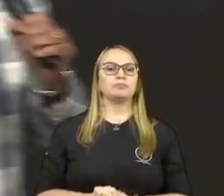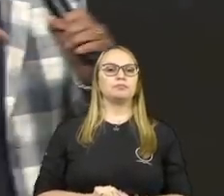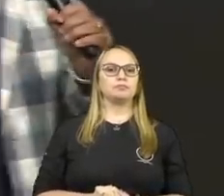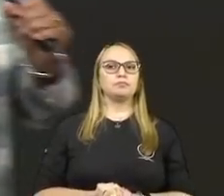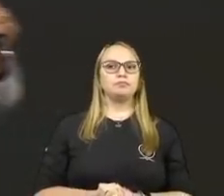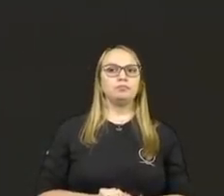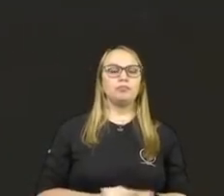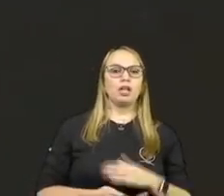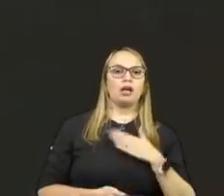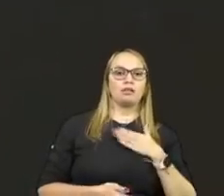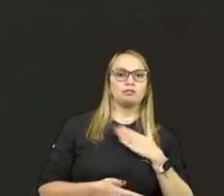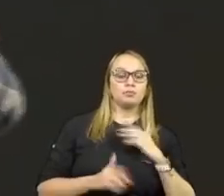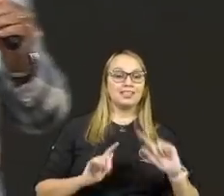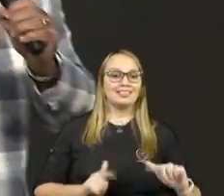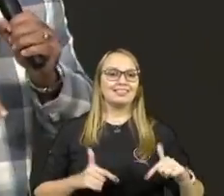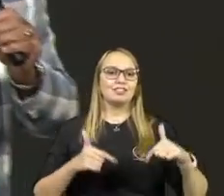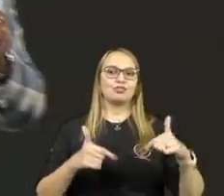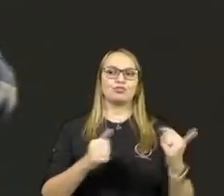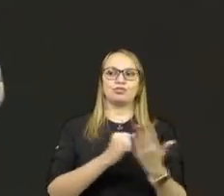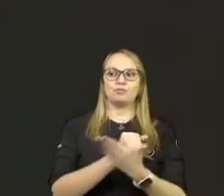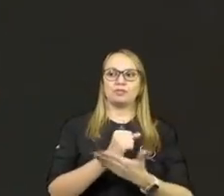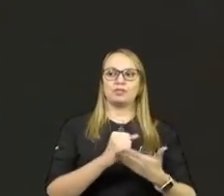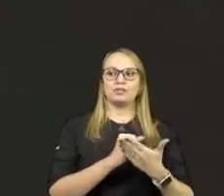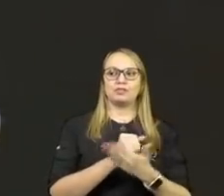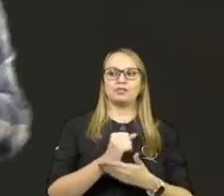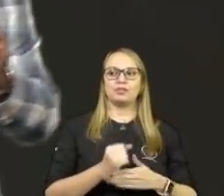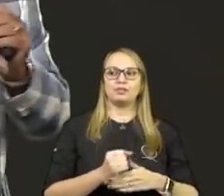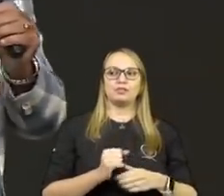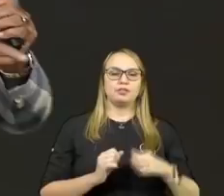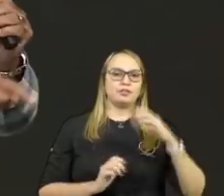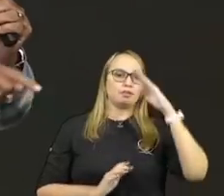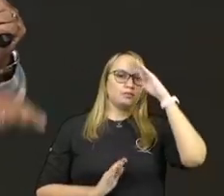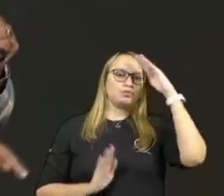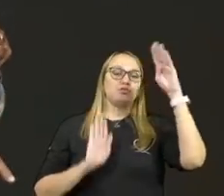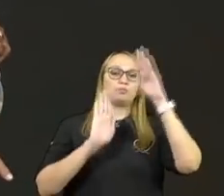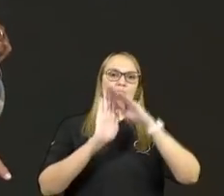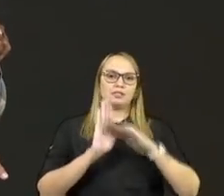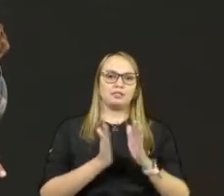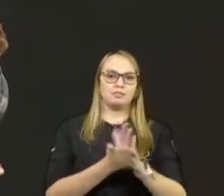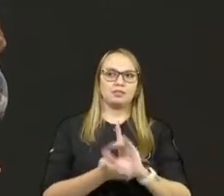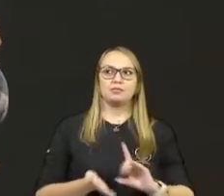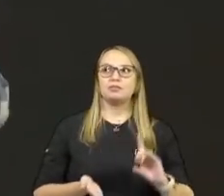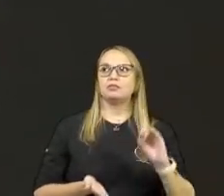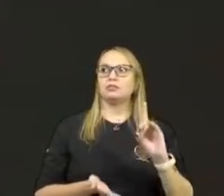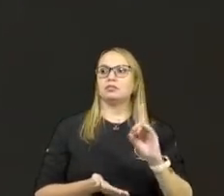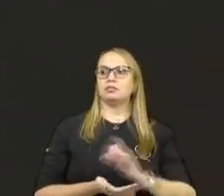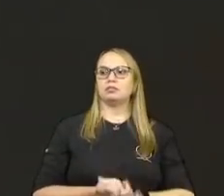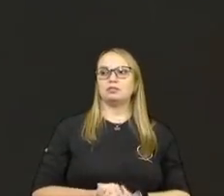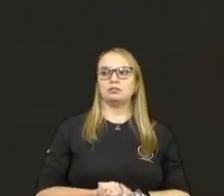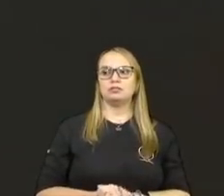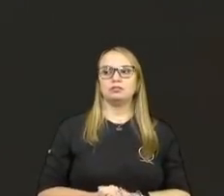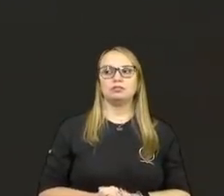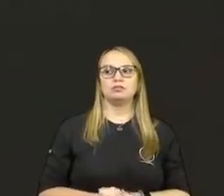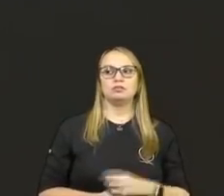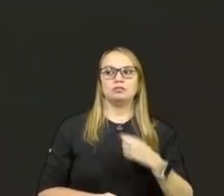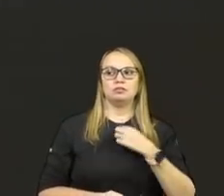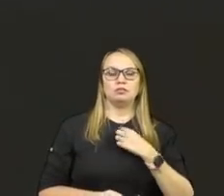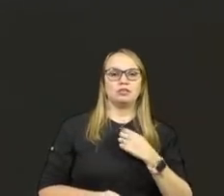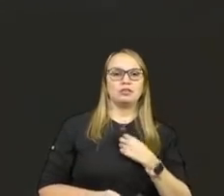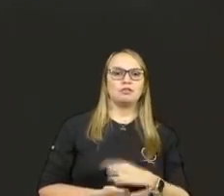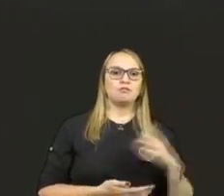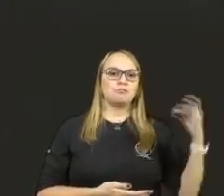As minhas atitudes baseadas nos princípios da palavra de Deus. Eu não